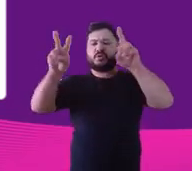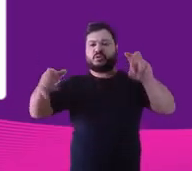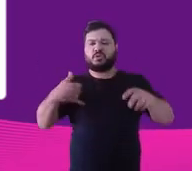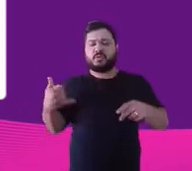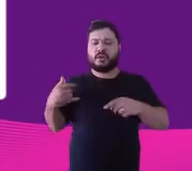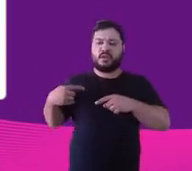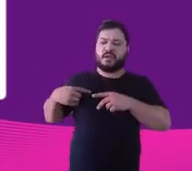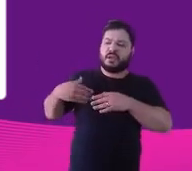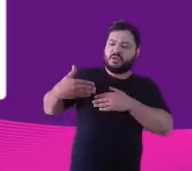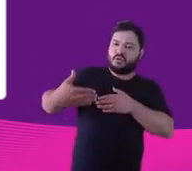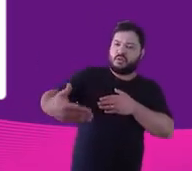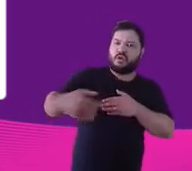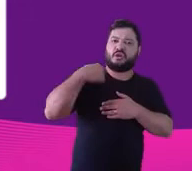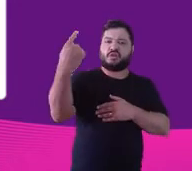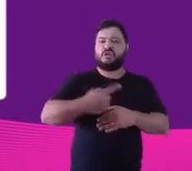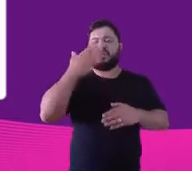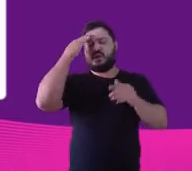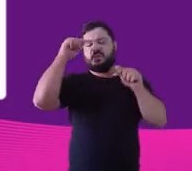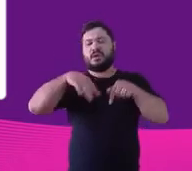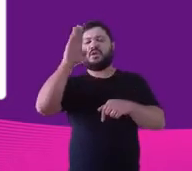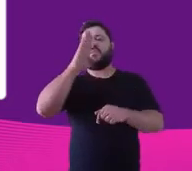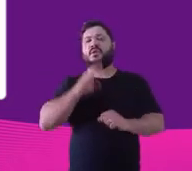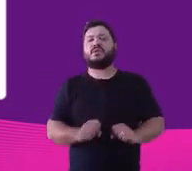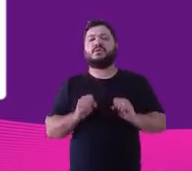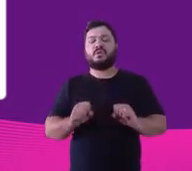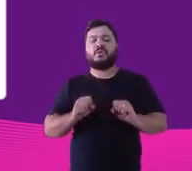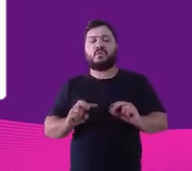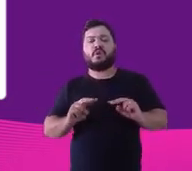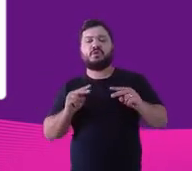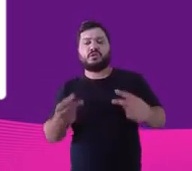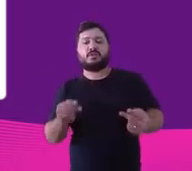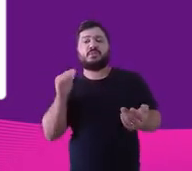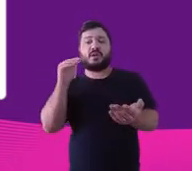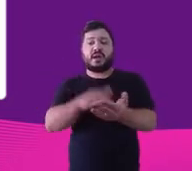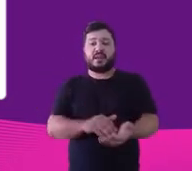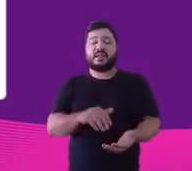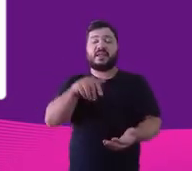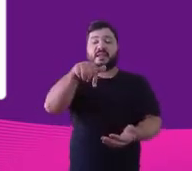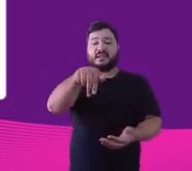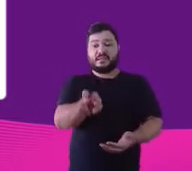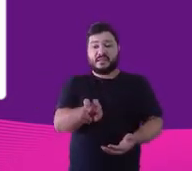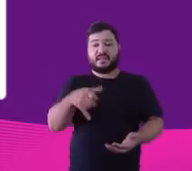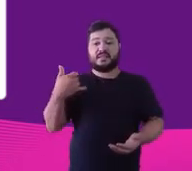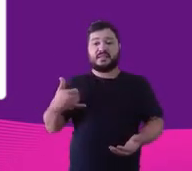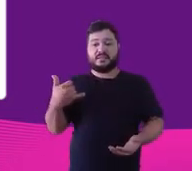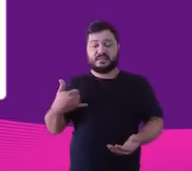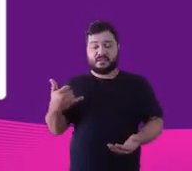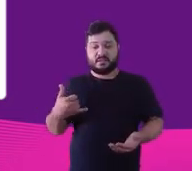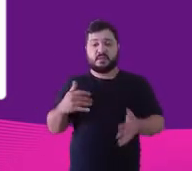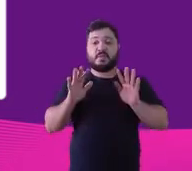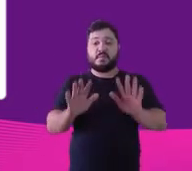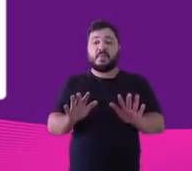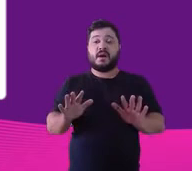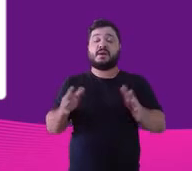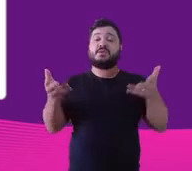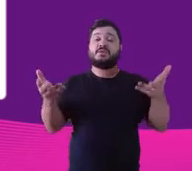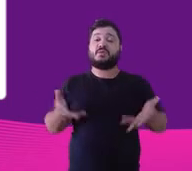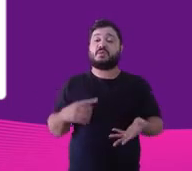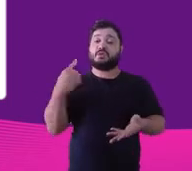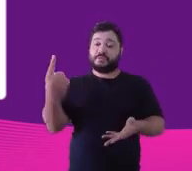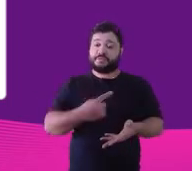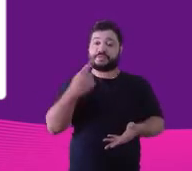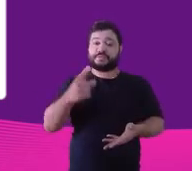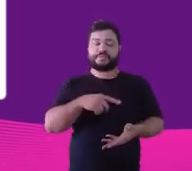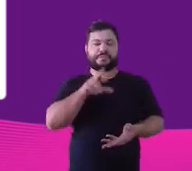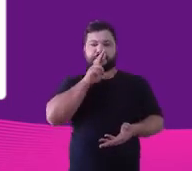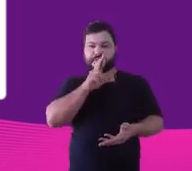cronológica a gente sabe que no Brasil a gente pode transplantar até os 75 anos de idade mais hoje a gente